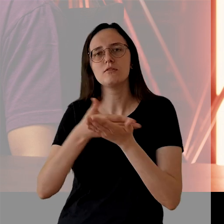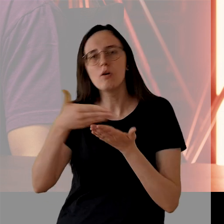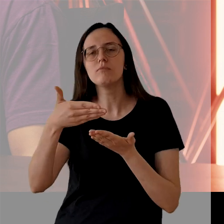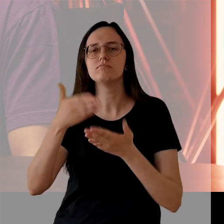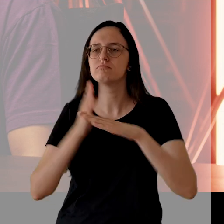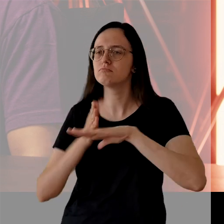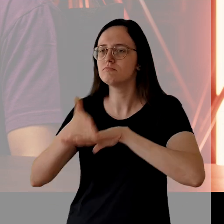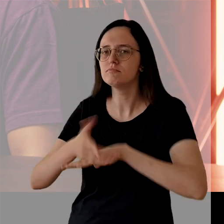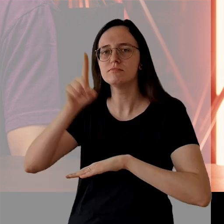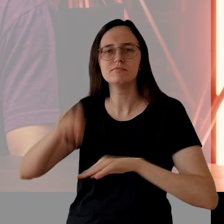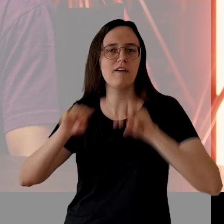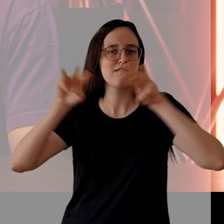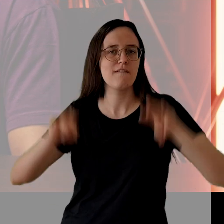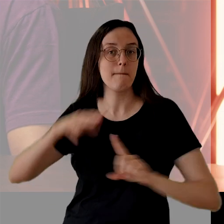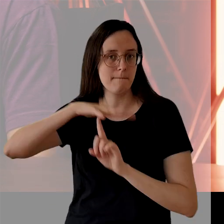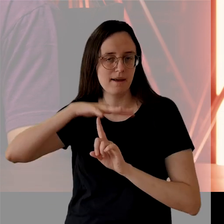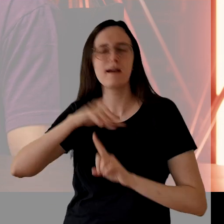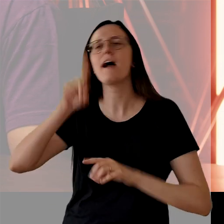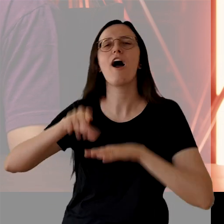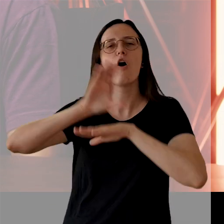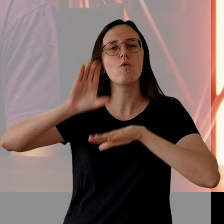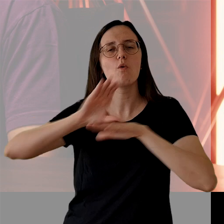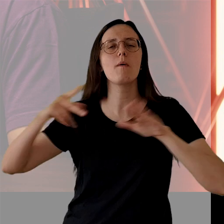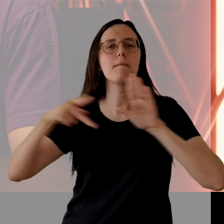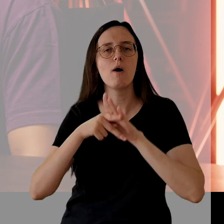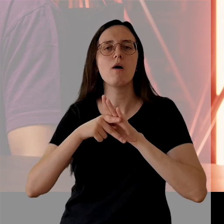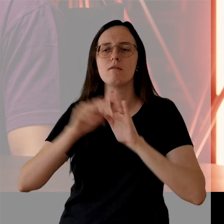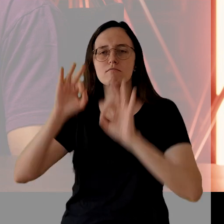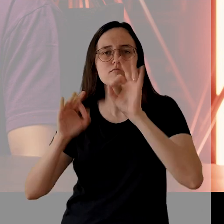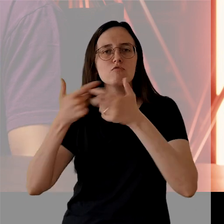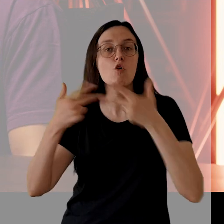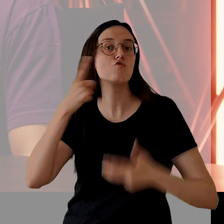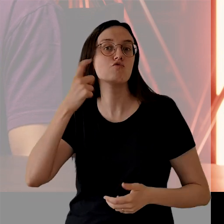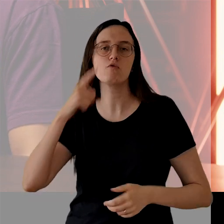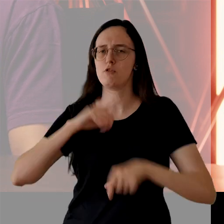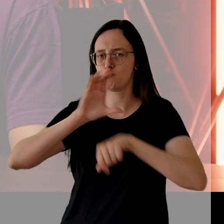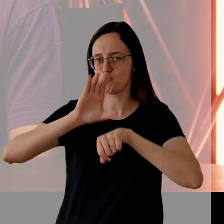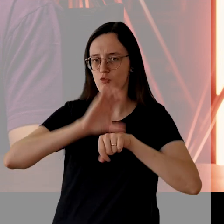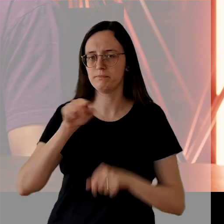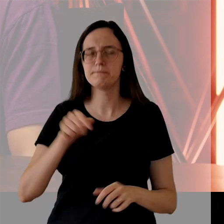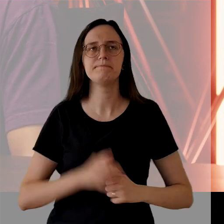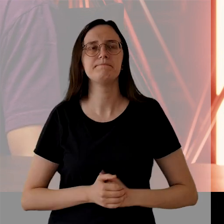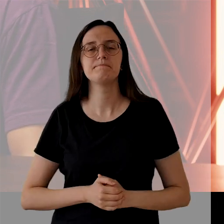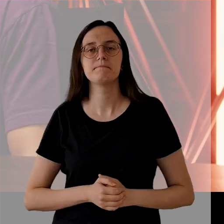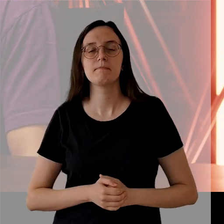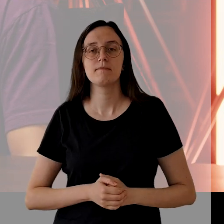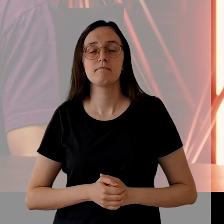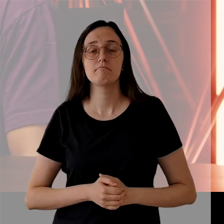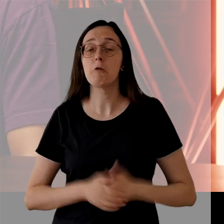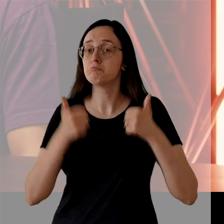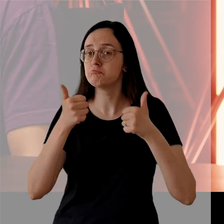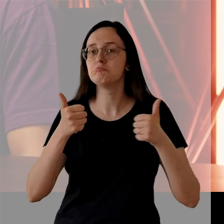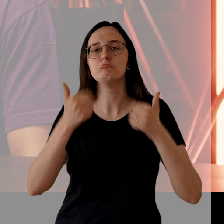ingressar aqui na Federal do Paraná, é um curso de produção de áudio que tem aqui. E fui muito bem na prova